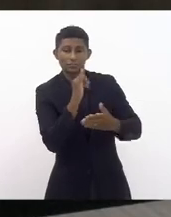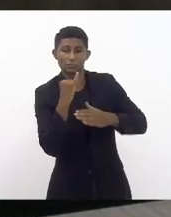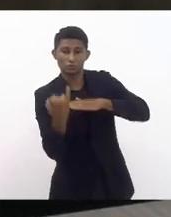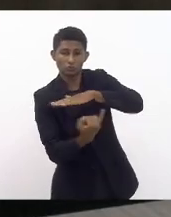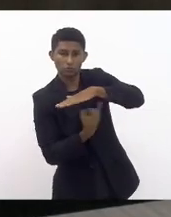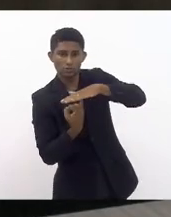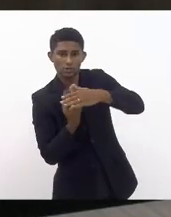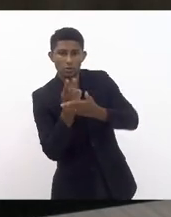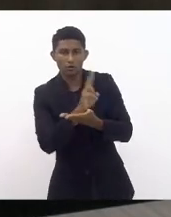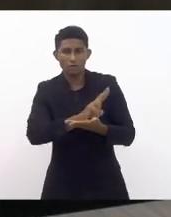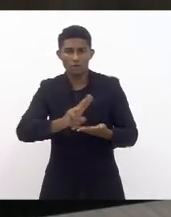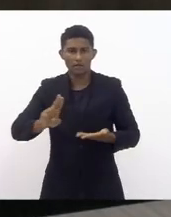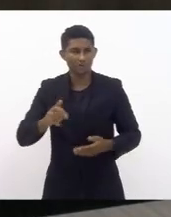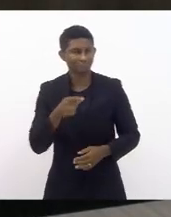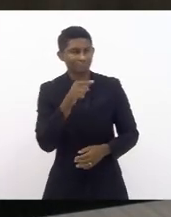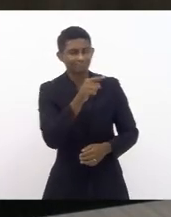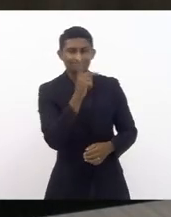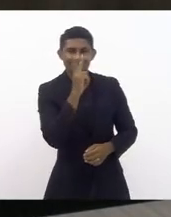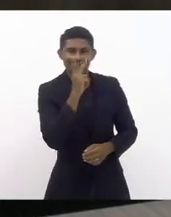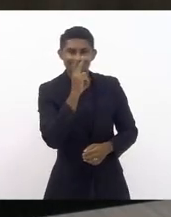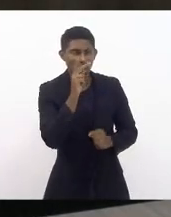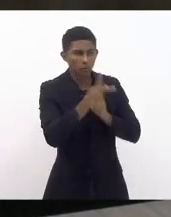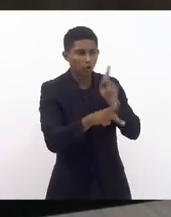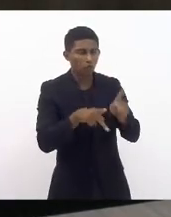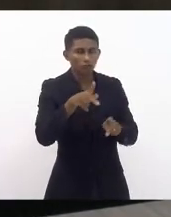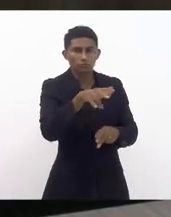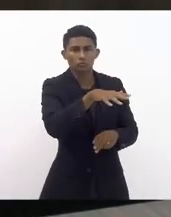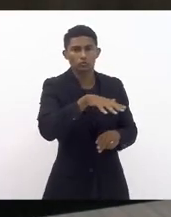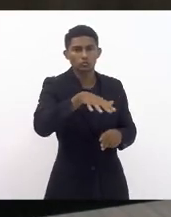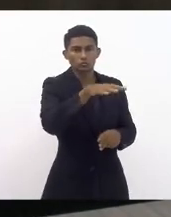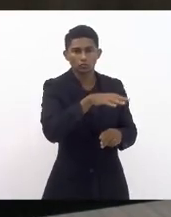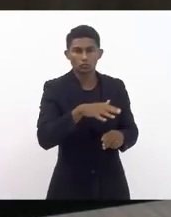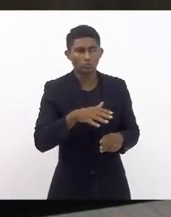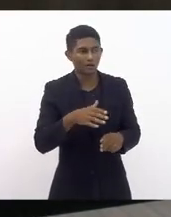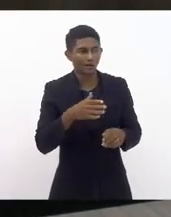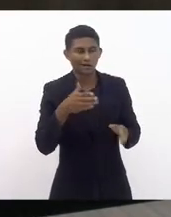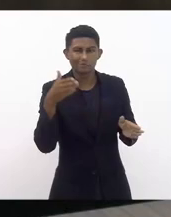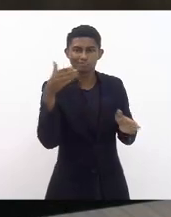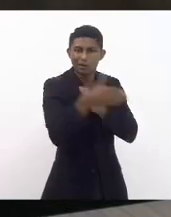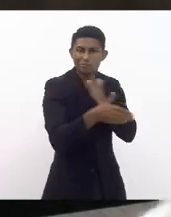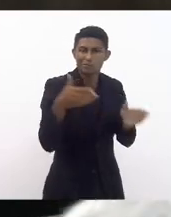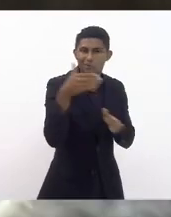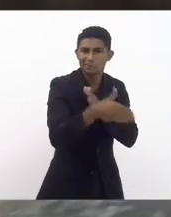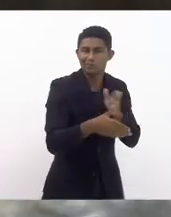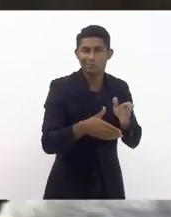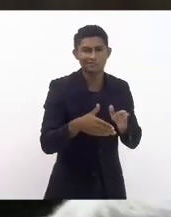menos possibilidades de atender a população do que as outras regiões da cidade. Então,